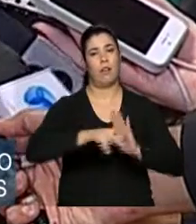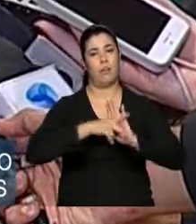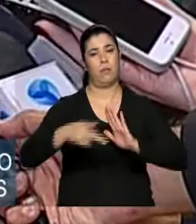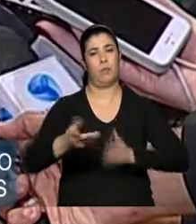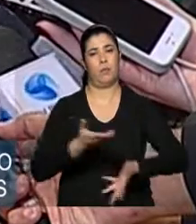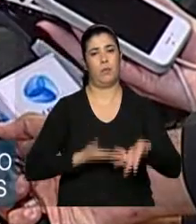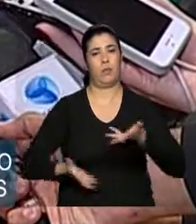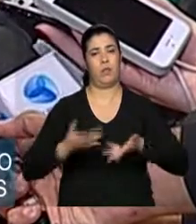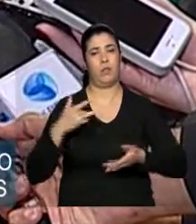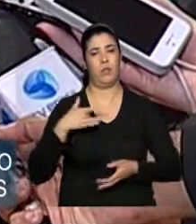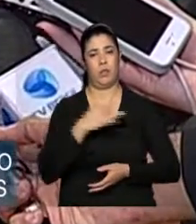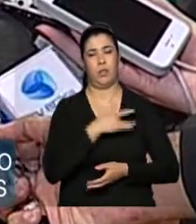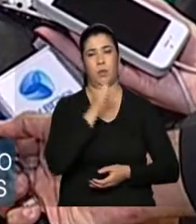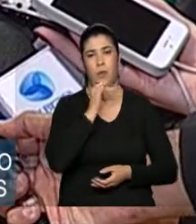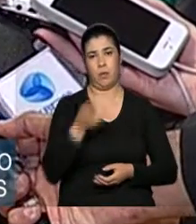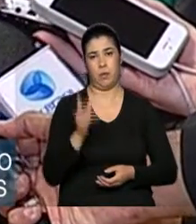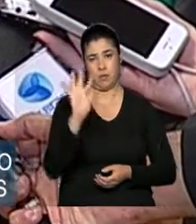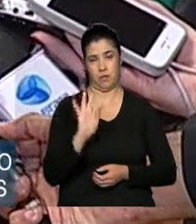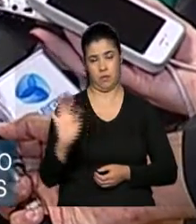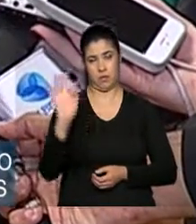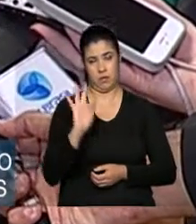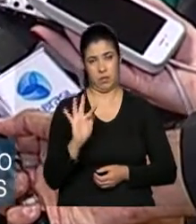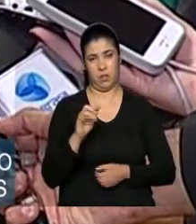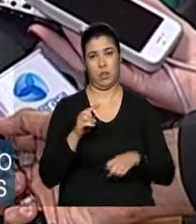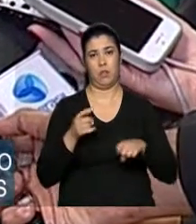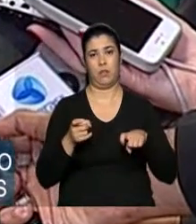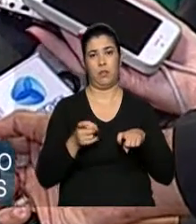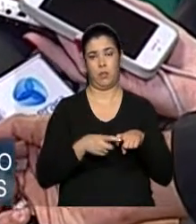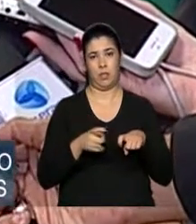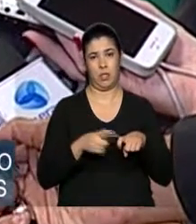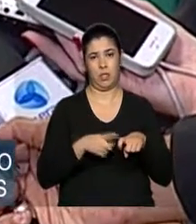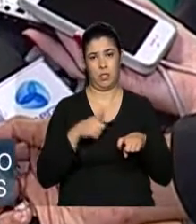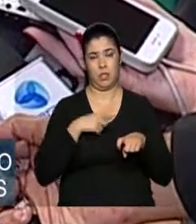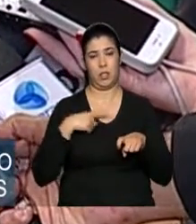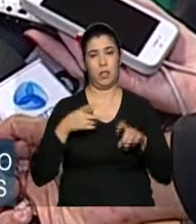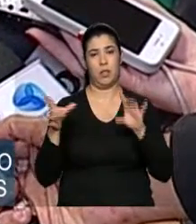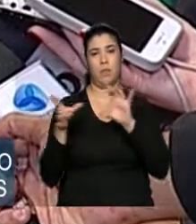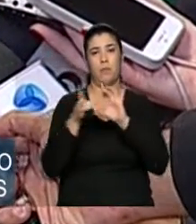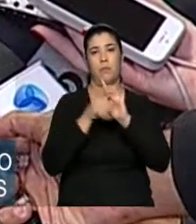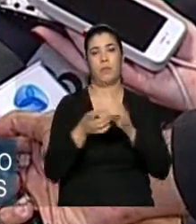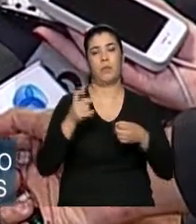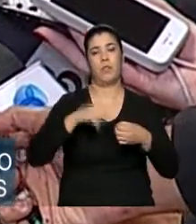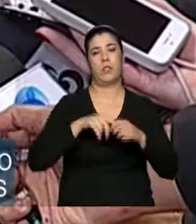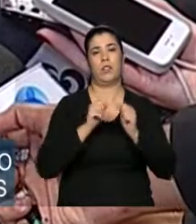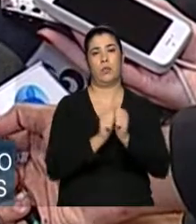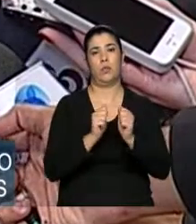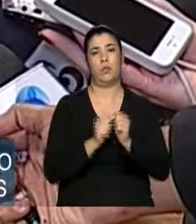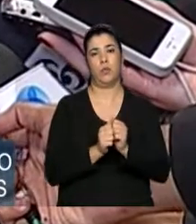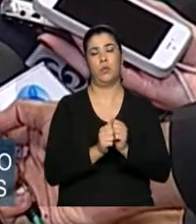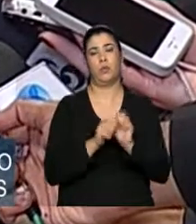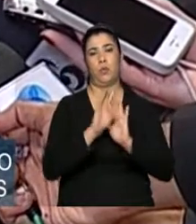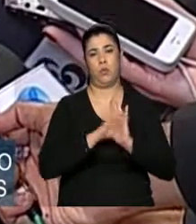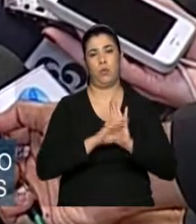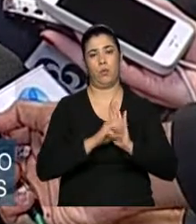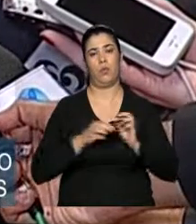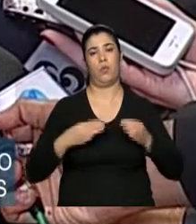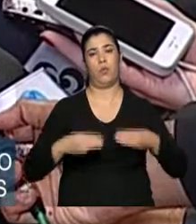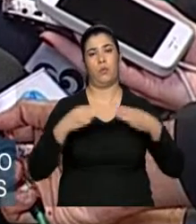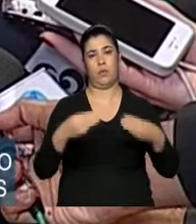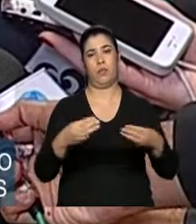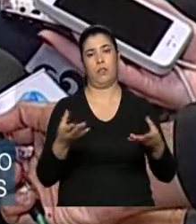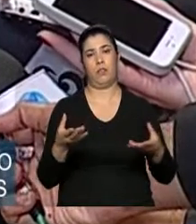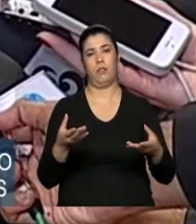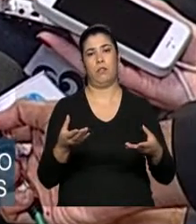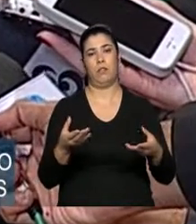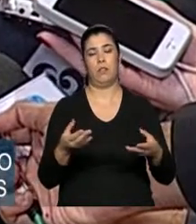objetivos é que a faculdade de medicina esteja articulada com a região de saúde, que é um conceito do Ministério da Saúde. Então,